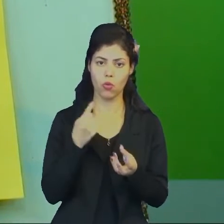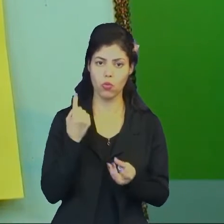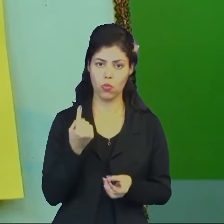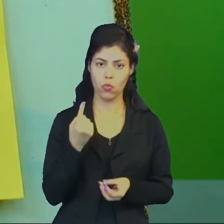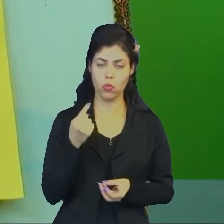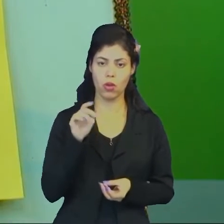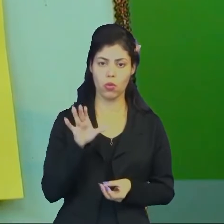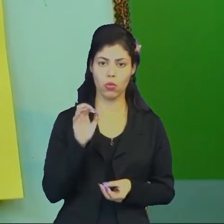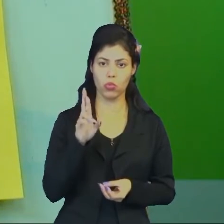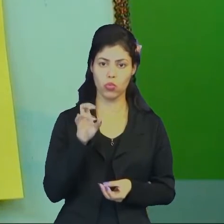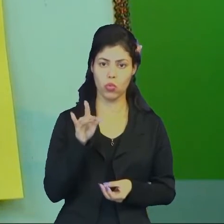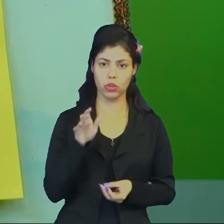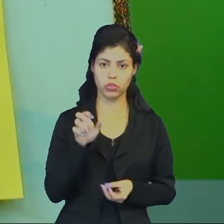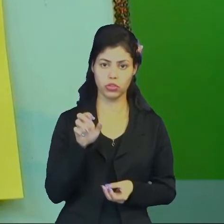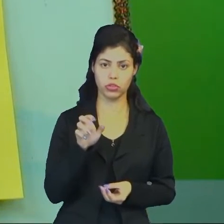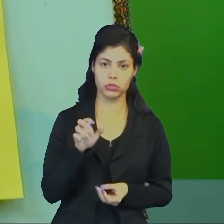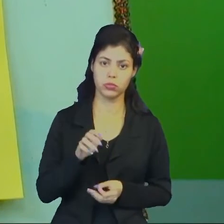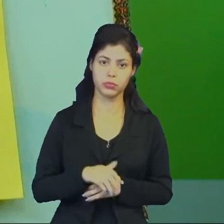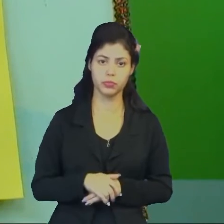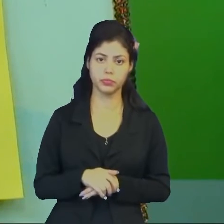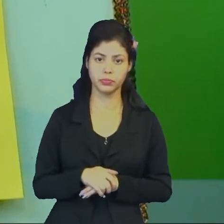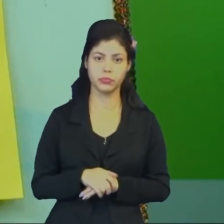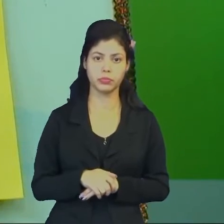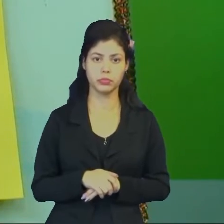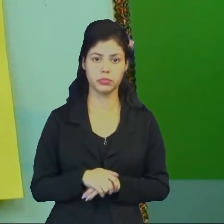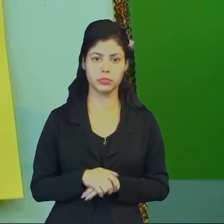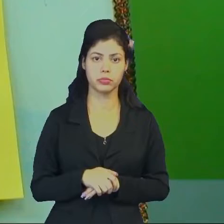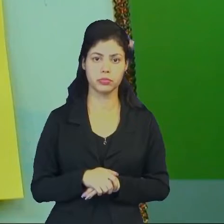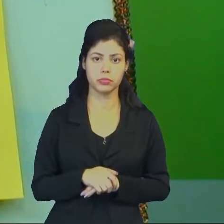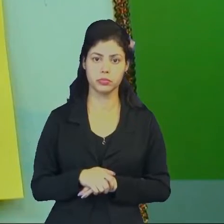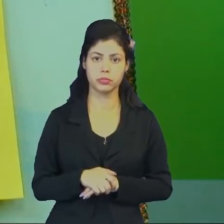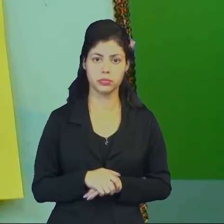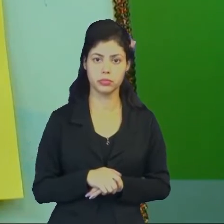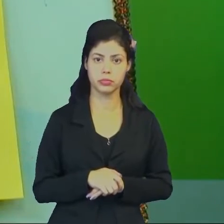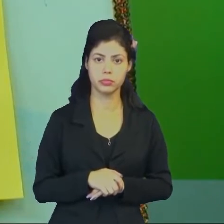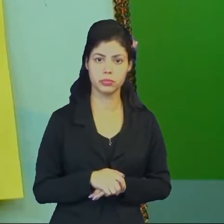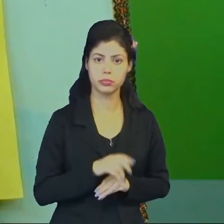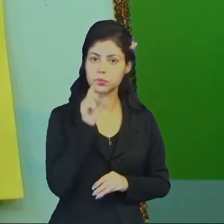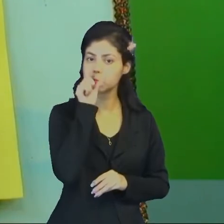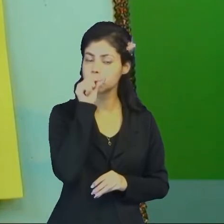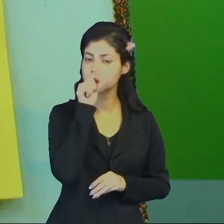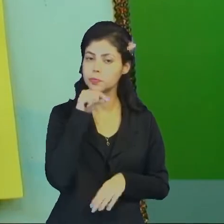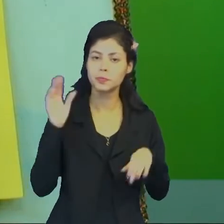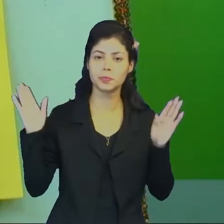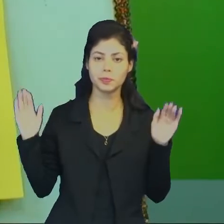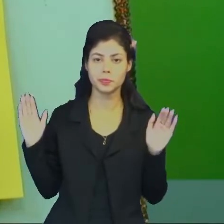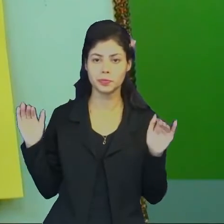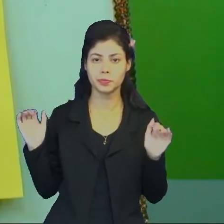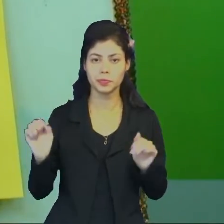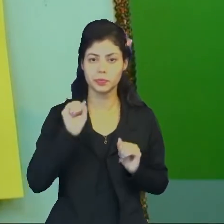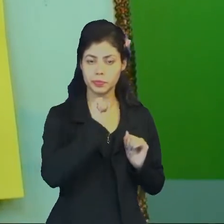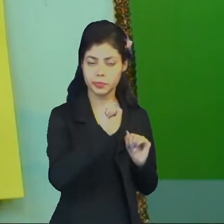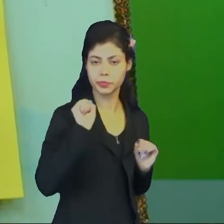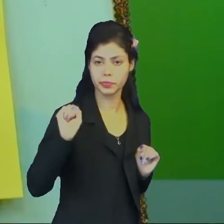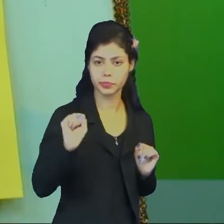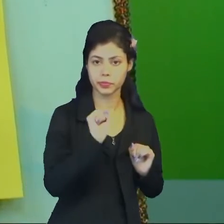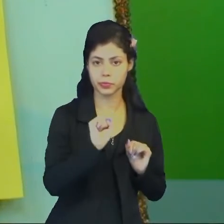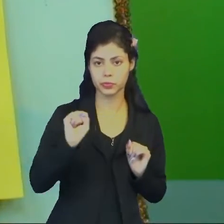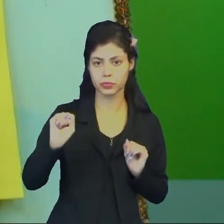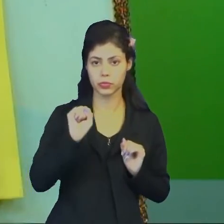perdão, e uma vogal, ok? Passarinho, passar, sarinho, ó, duas